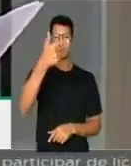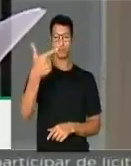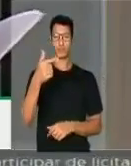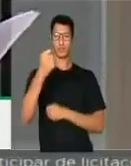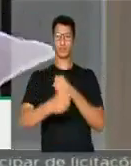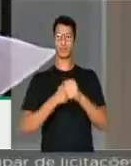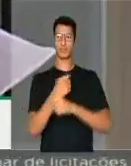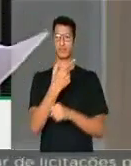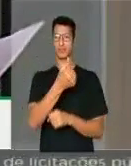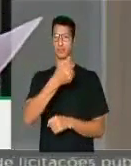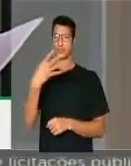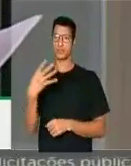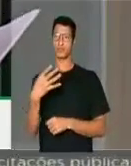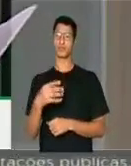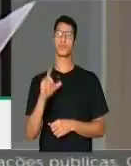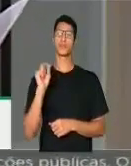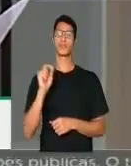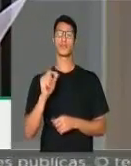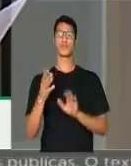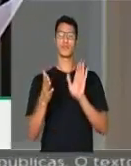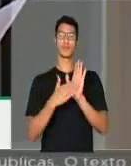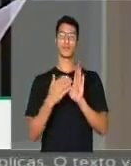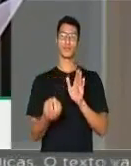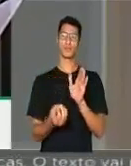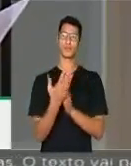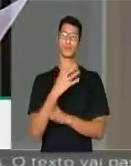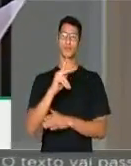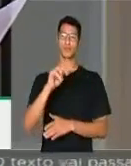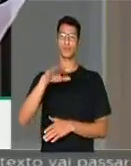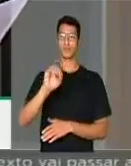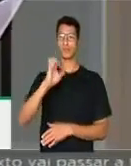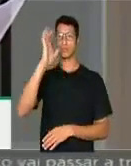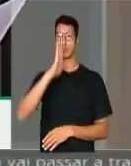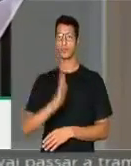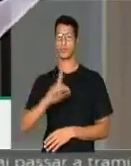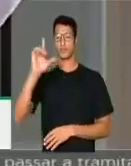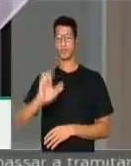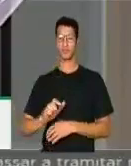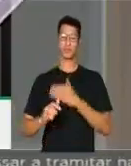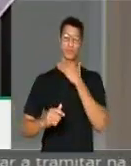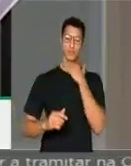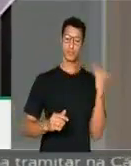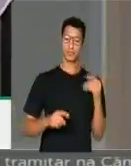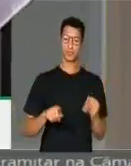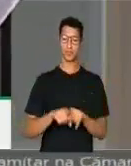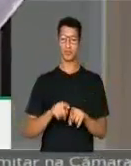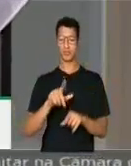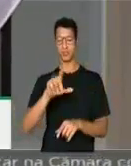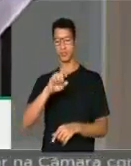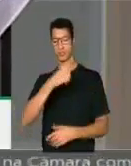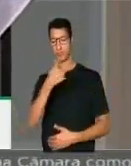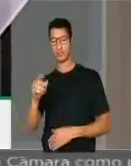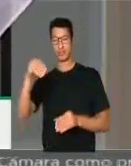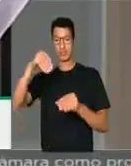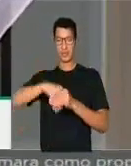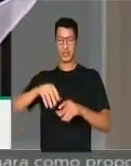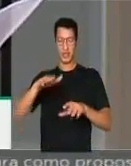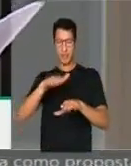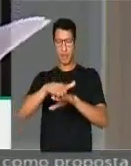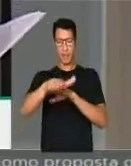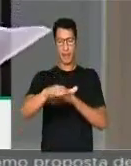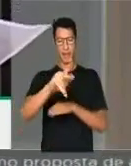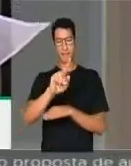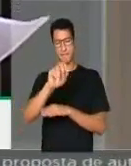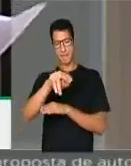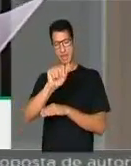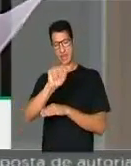8.272 de 2014, que prevê a criação do Plano Nacional de Redução de Mortes e Lesão no Trânsito,